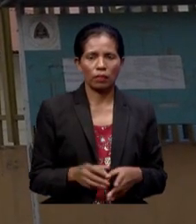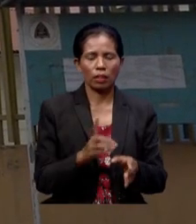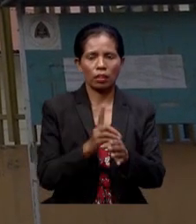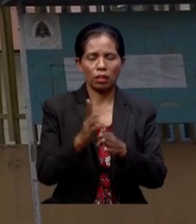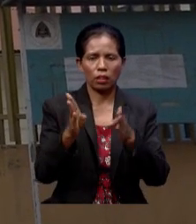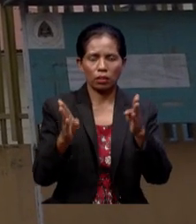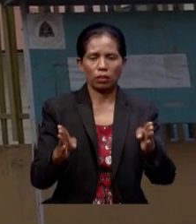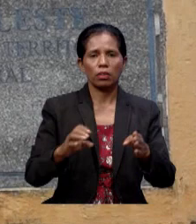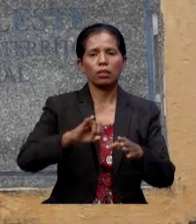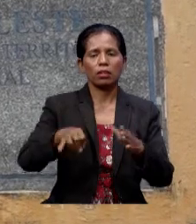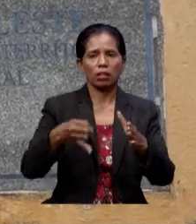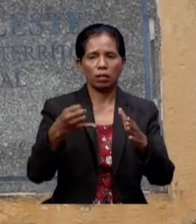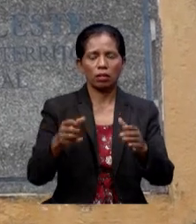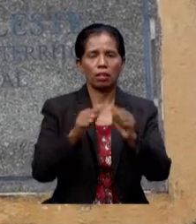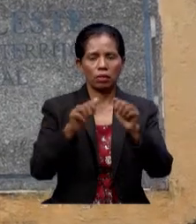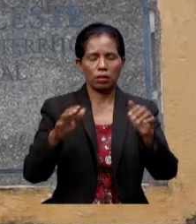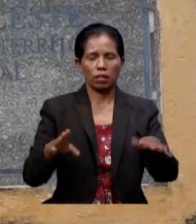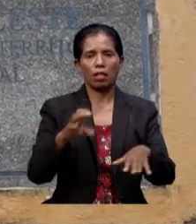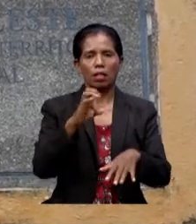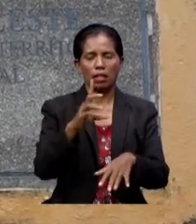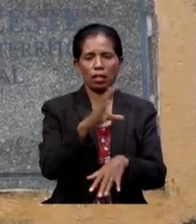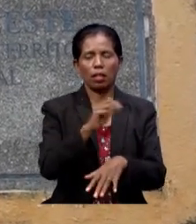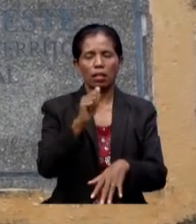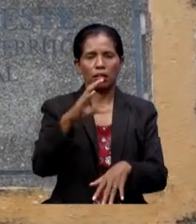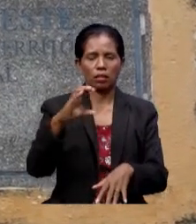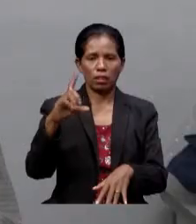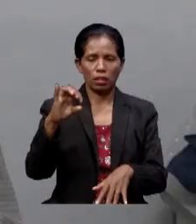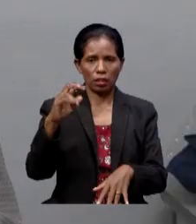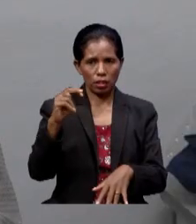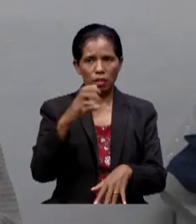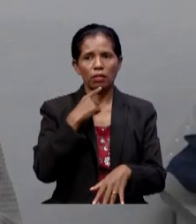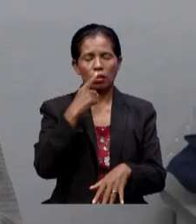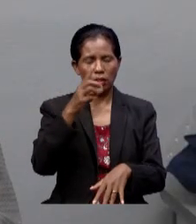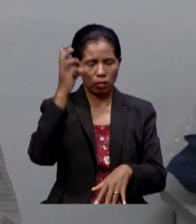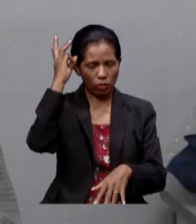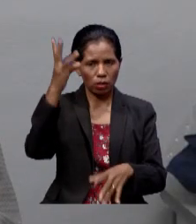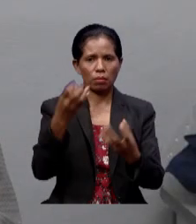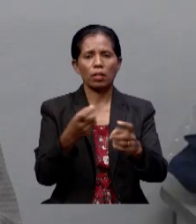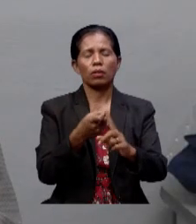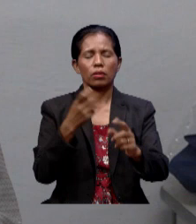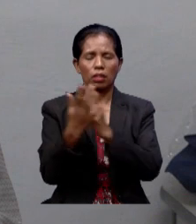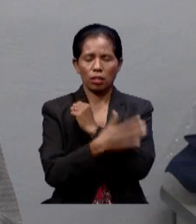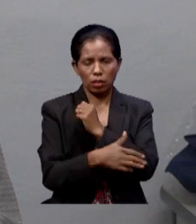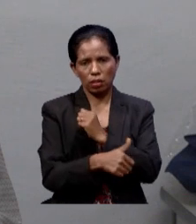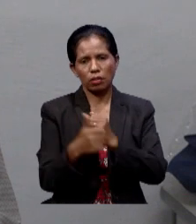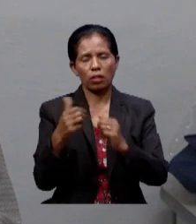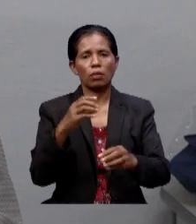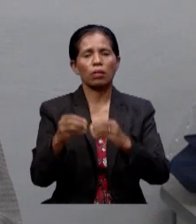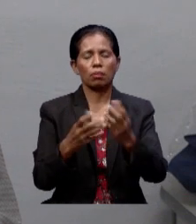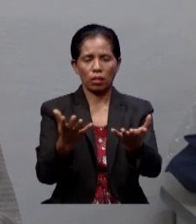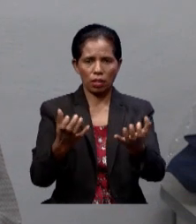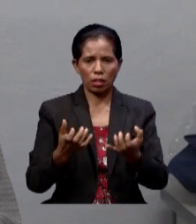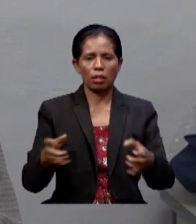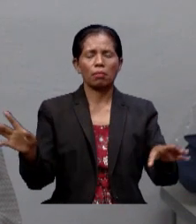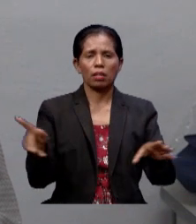Diretor-Geral, Secretariado Técnico Administração Eleitoral, Acelino Manuel Branco Hateten, preocupação para que o Sirai Laran no Rai Liur, quando a cara